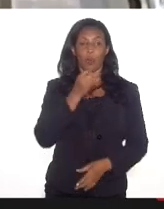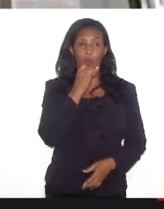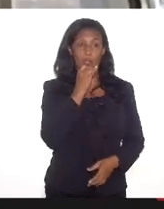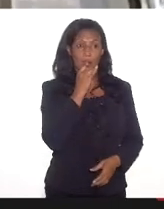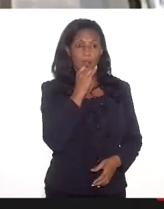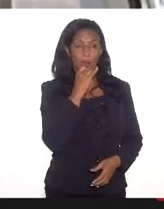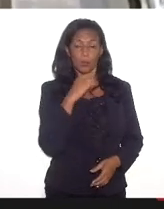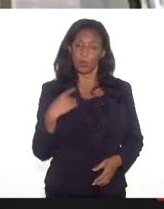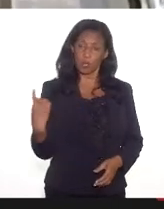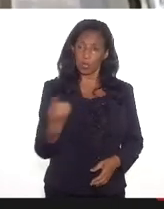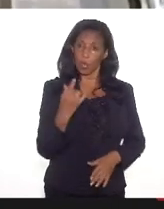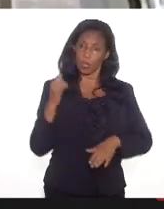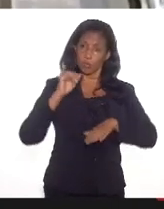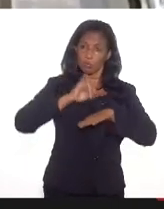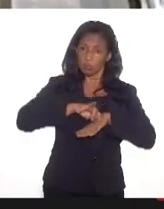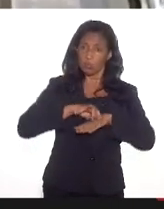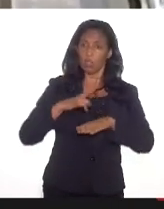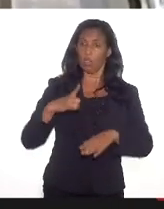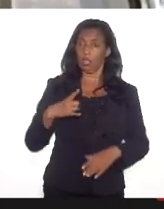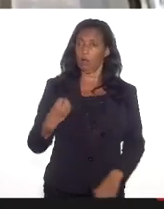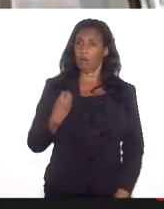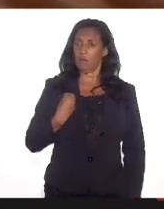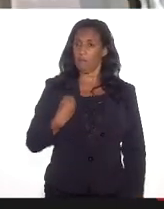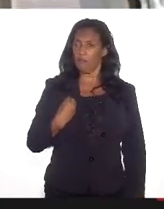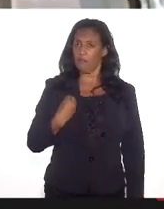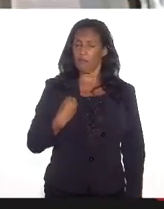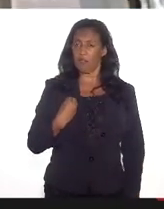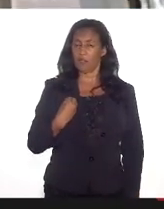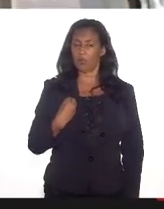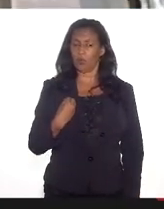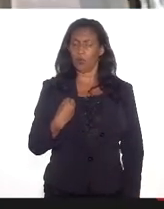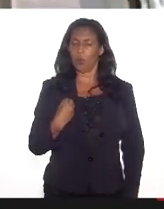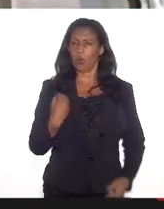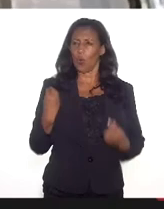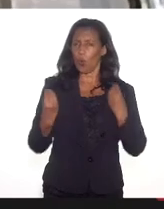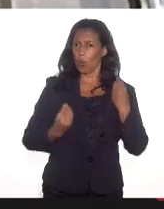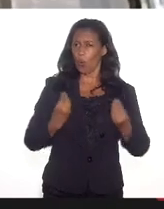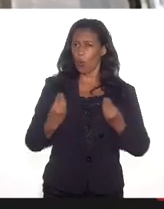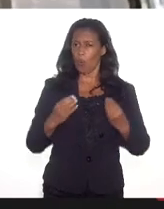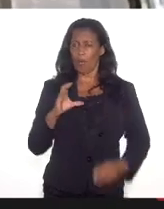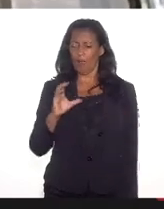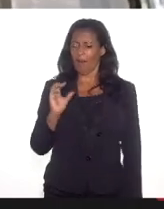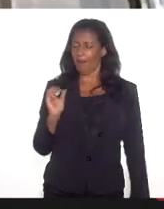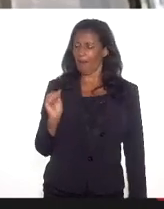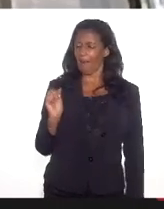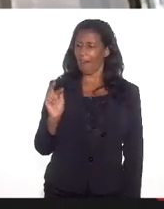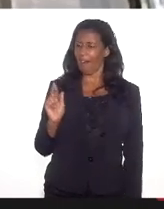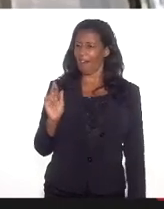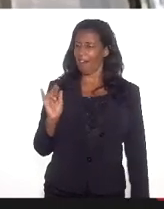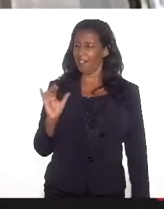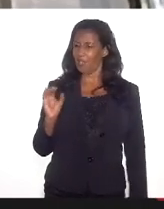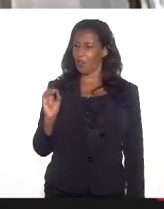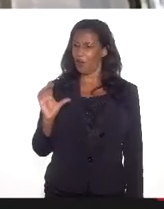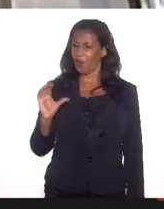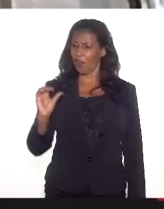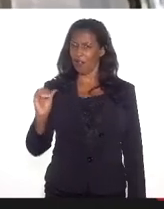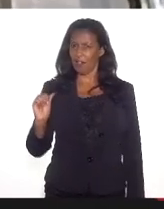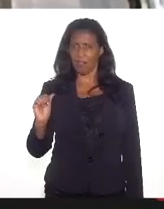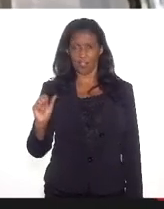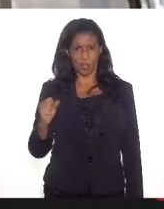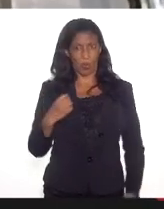nós fluminense né no meu caso começou flamengo eu digo cariocas numa sociedade como essa essa